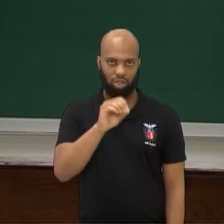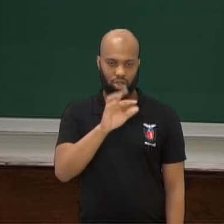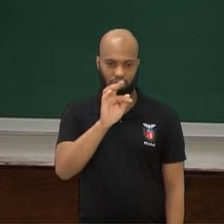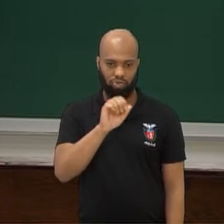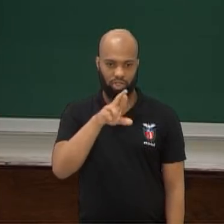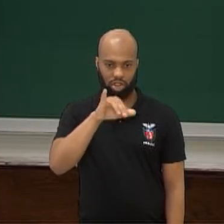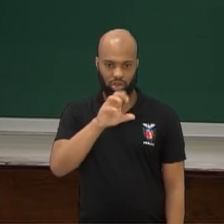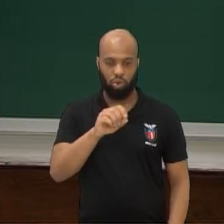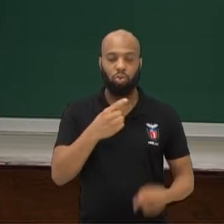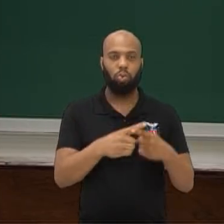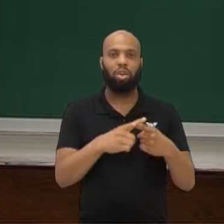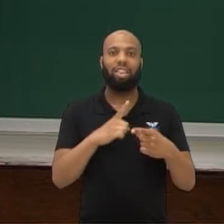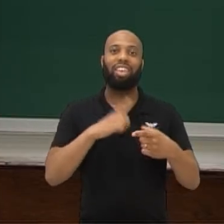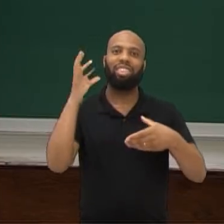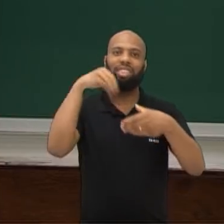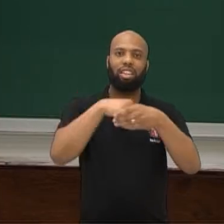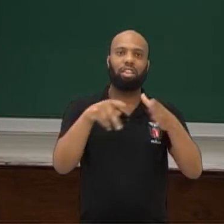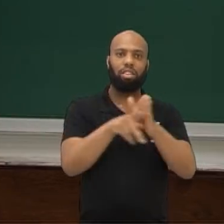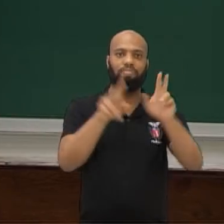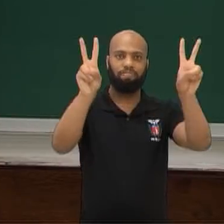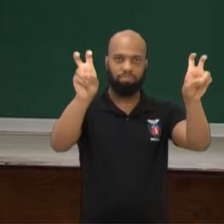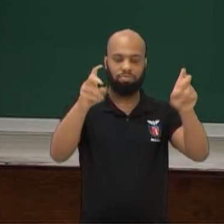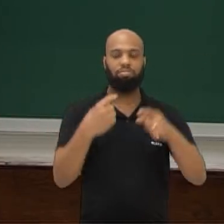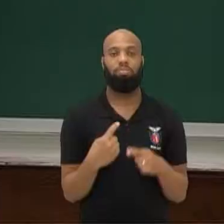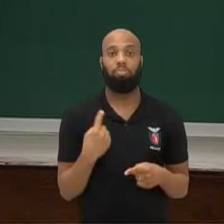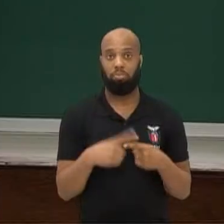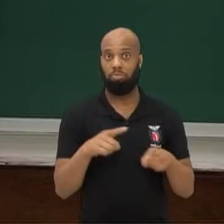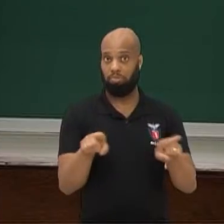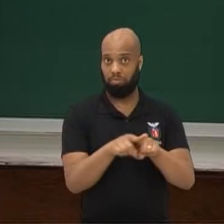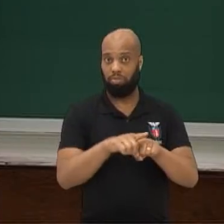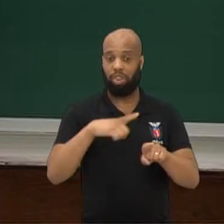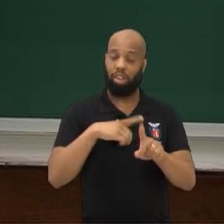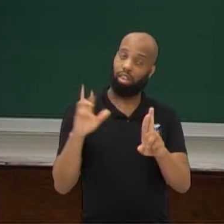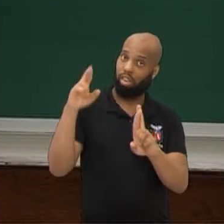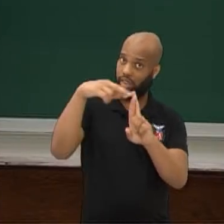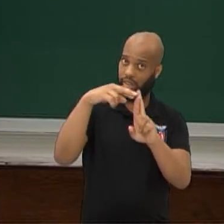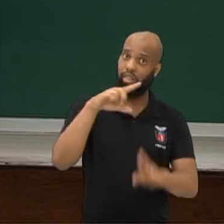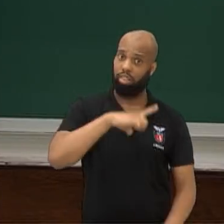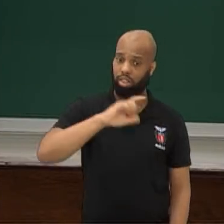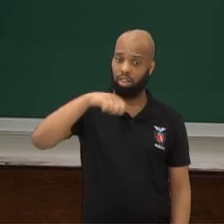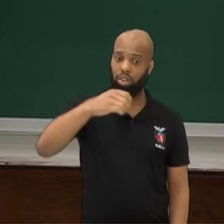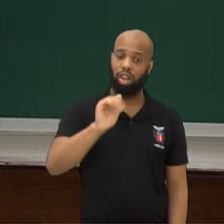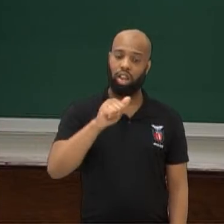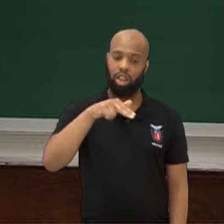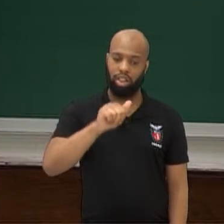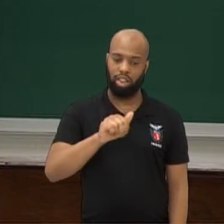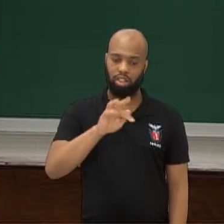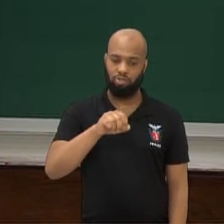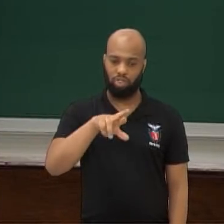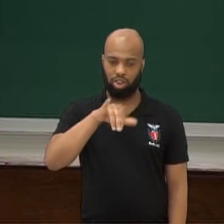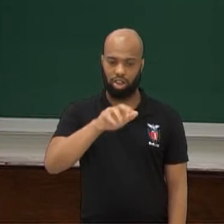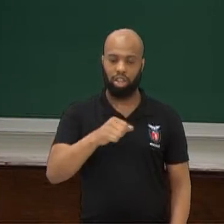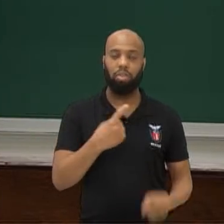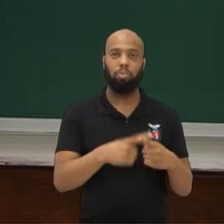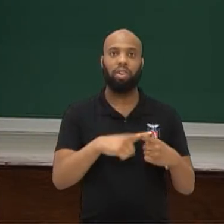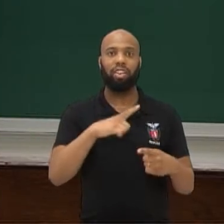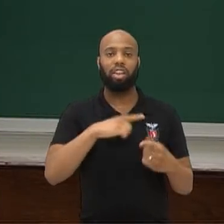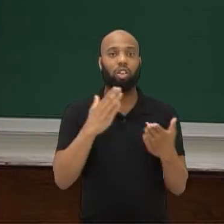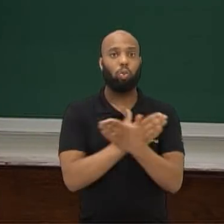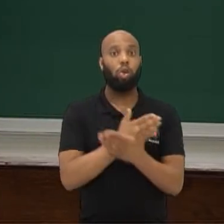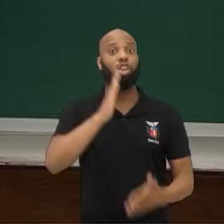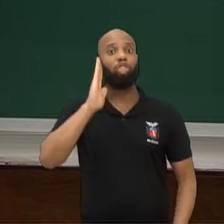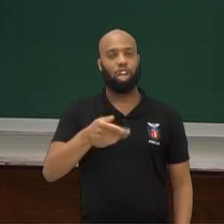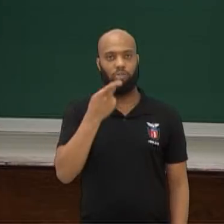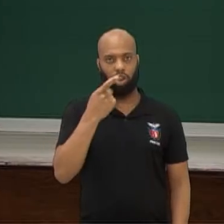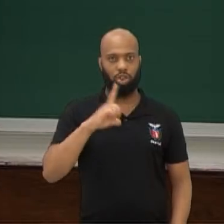está dentro de um enunciado, né? E ela é uma referência anafórica, porque remete a algo já